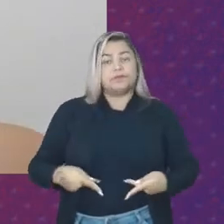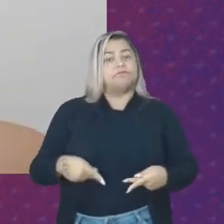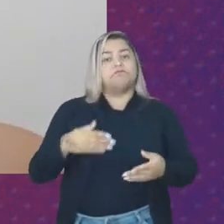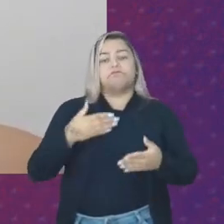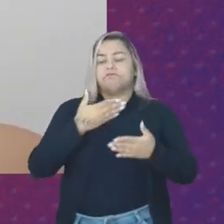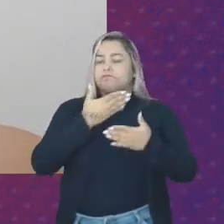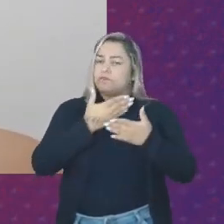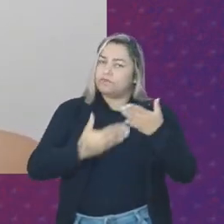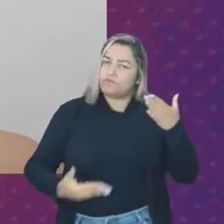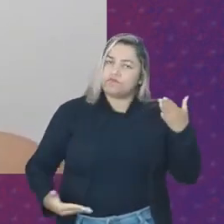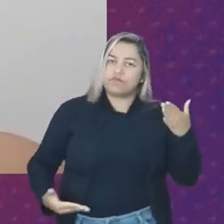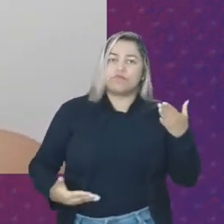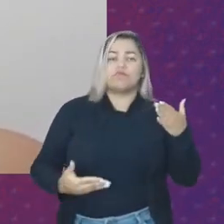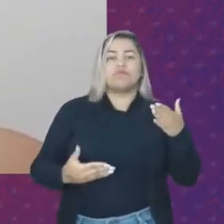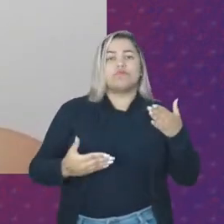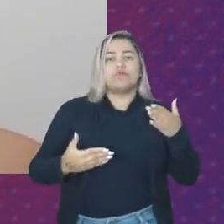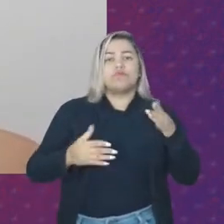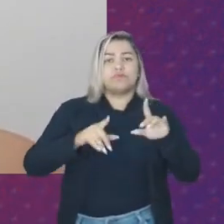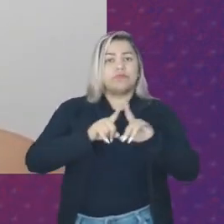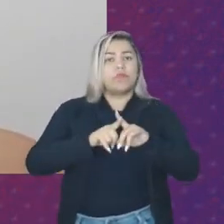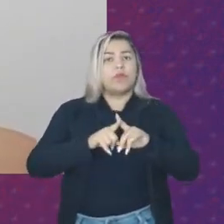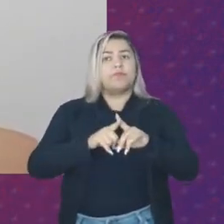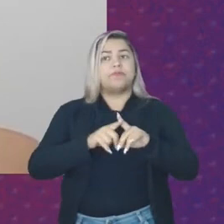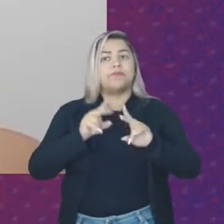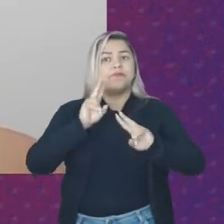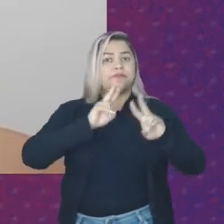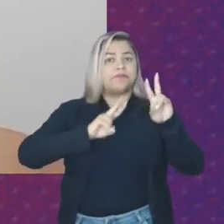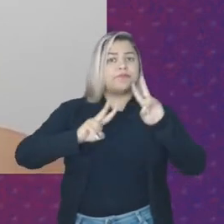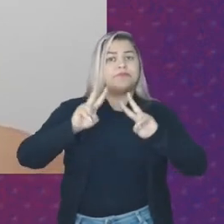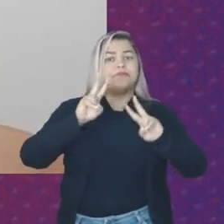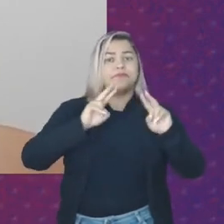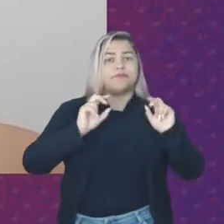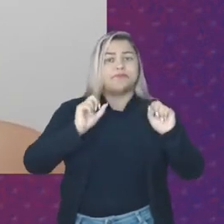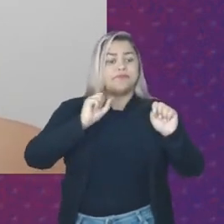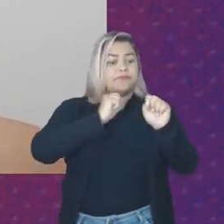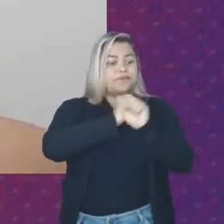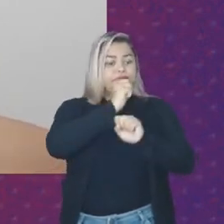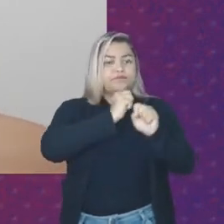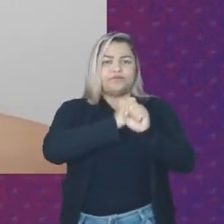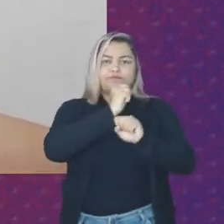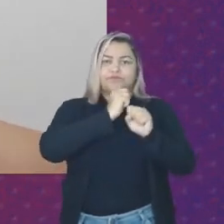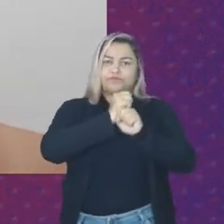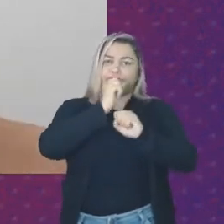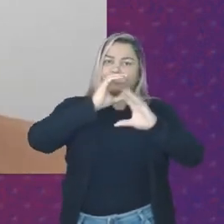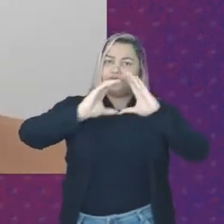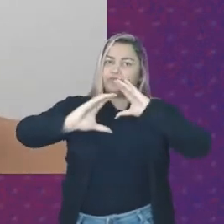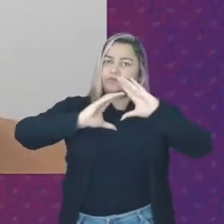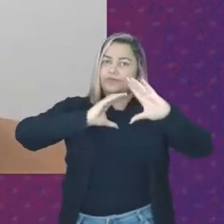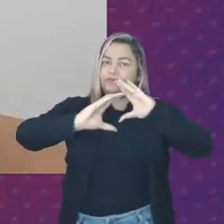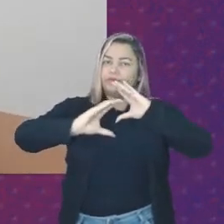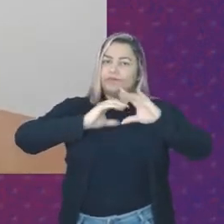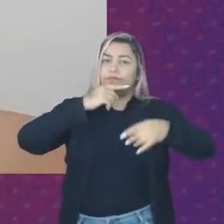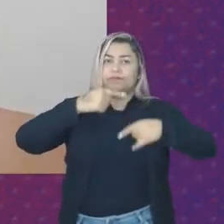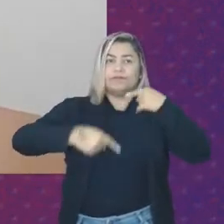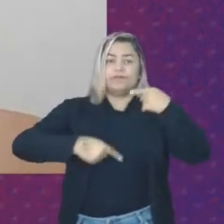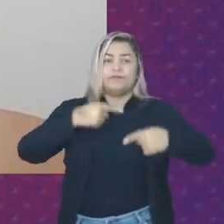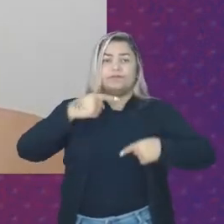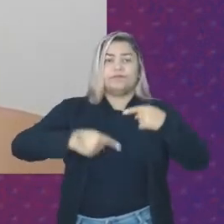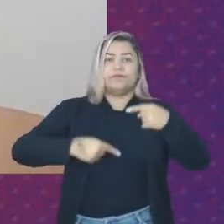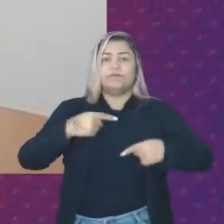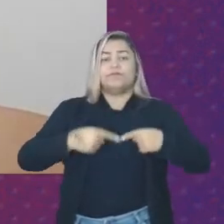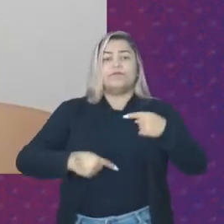não perca de vista nessa construção da comunicação política esse item que